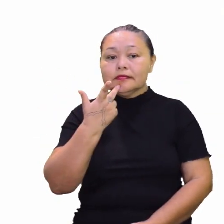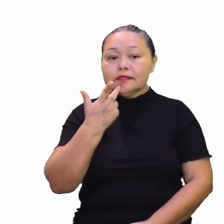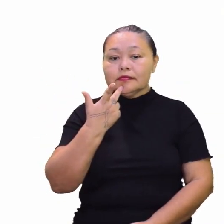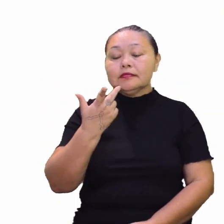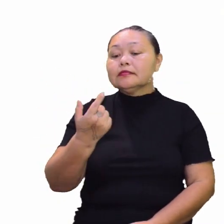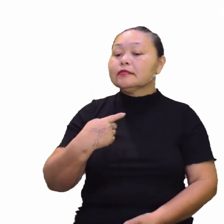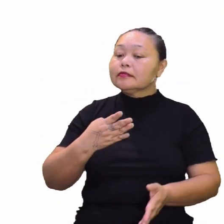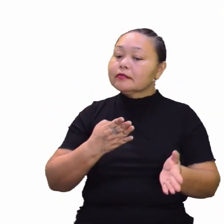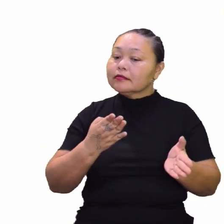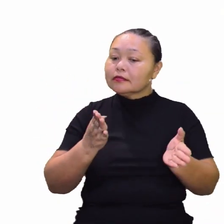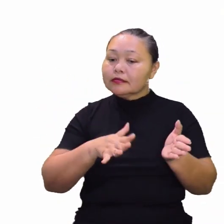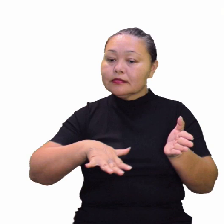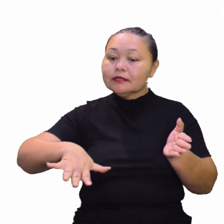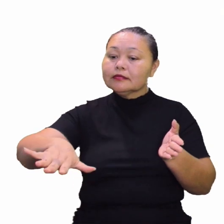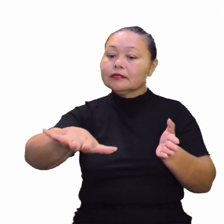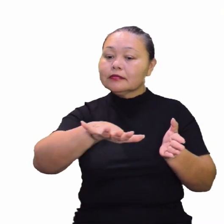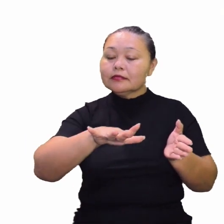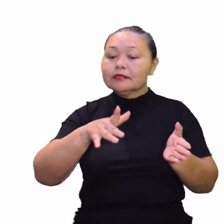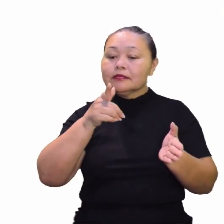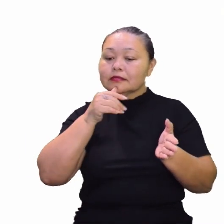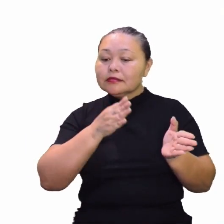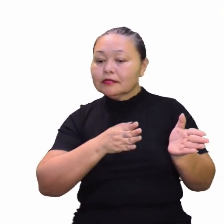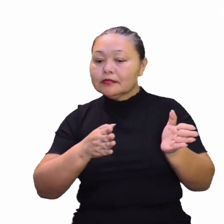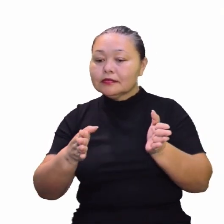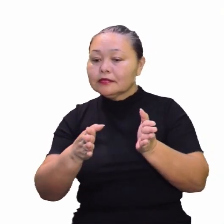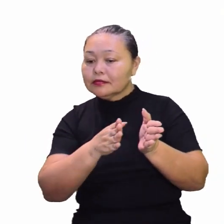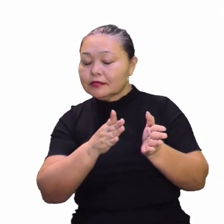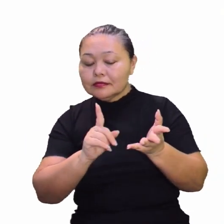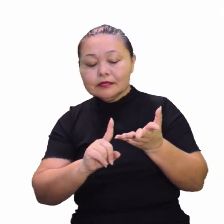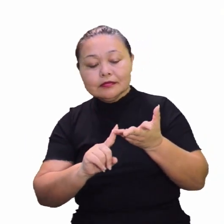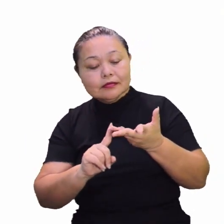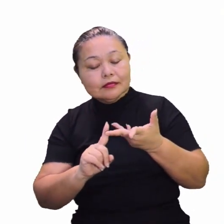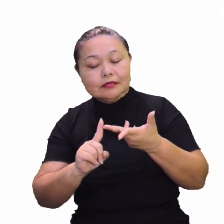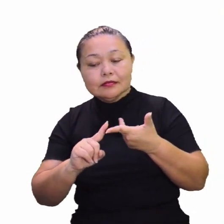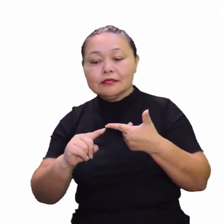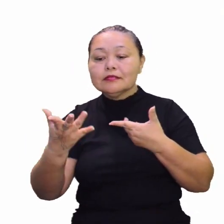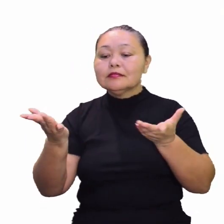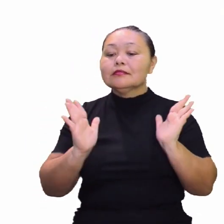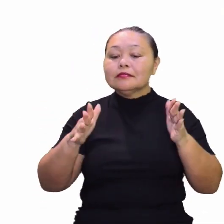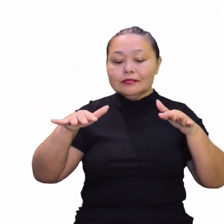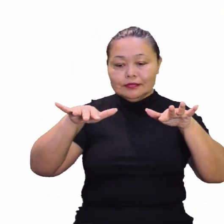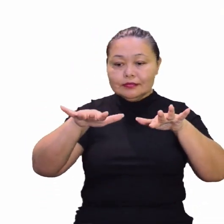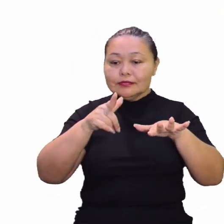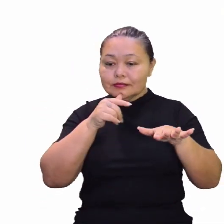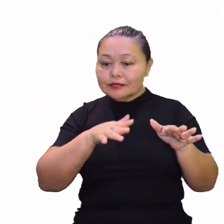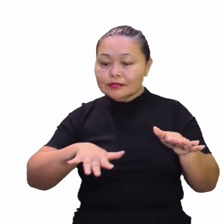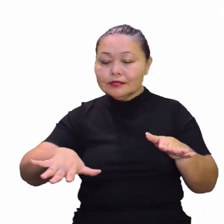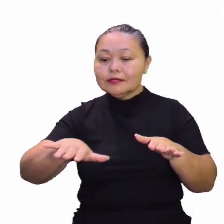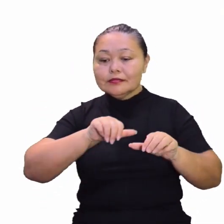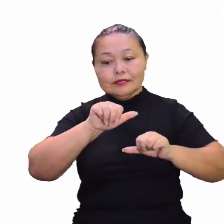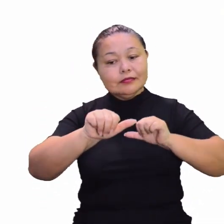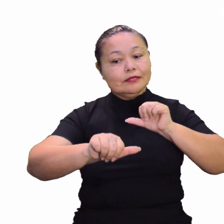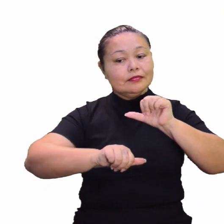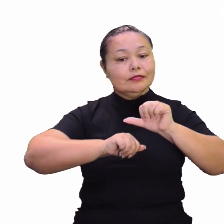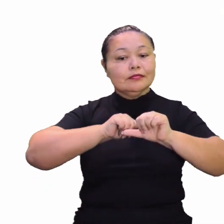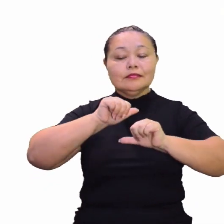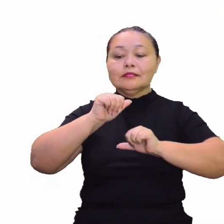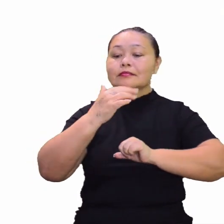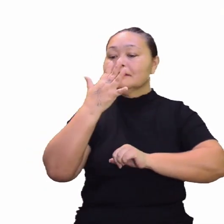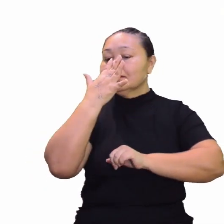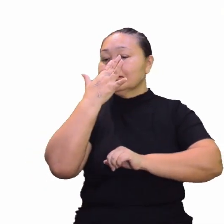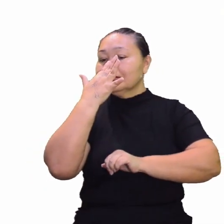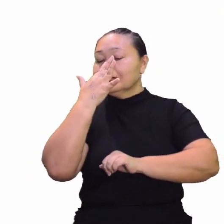de hidrovias e a gente tem aí, quando a gente fala de hidrovias, realmente essa transformação